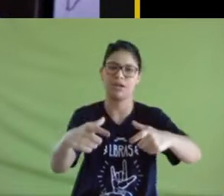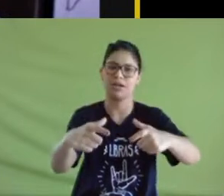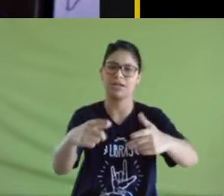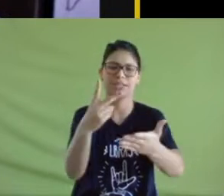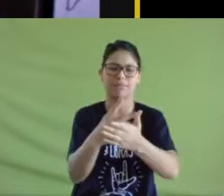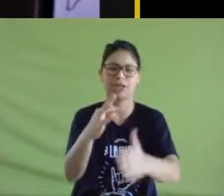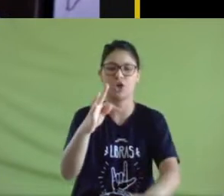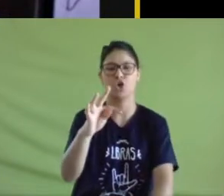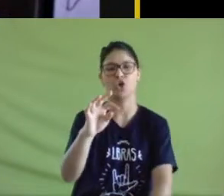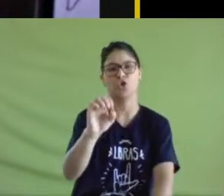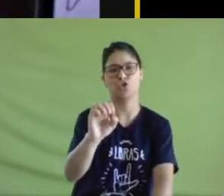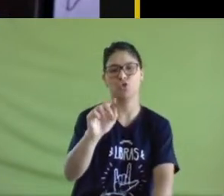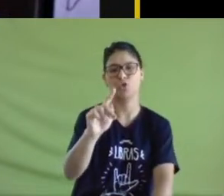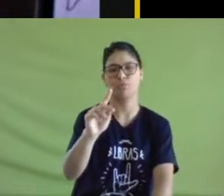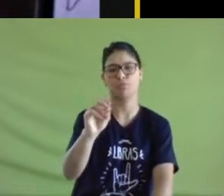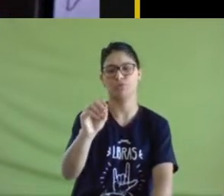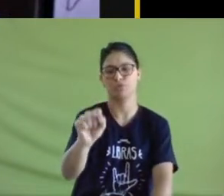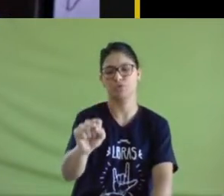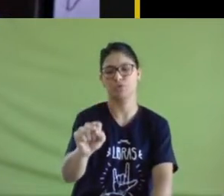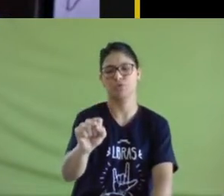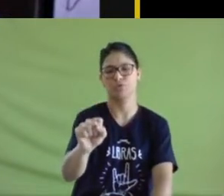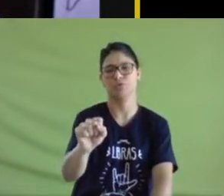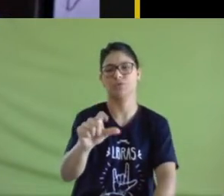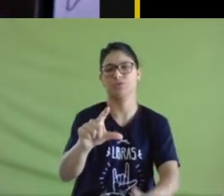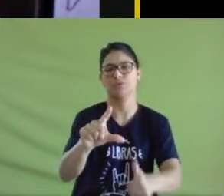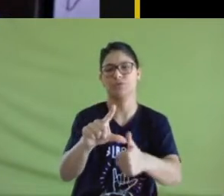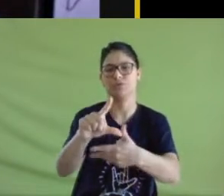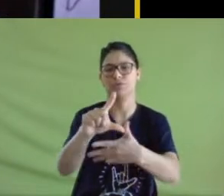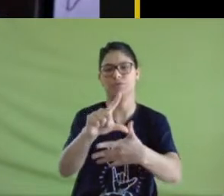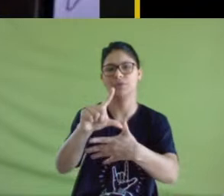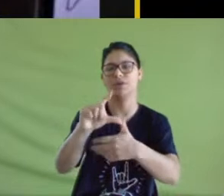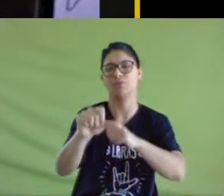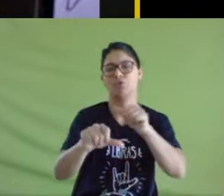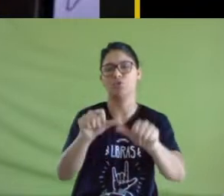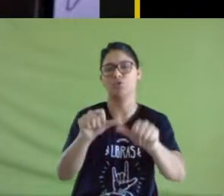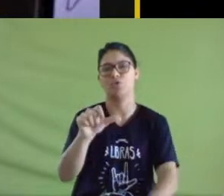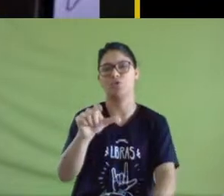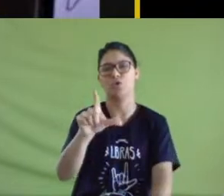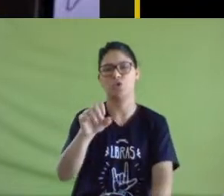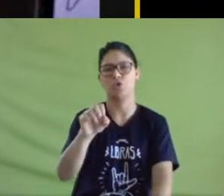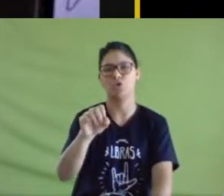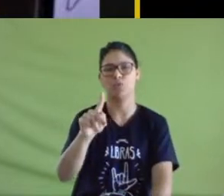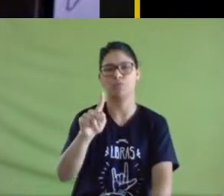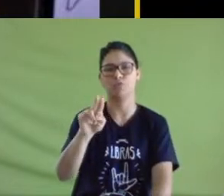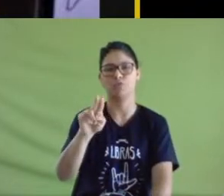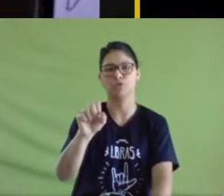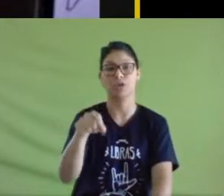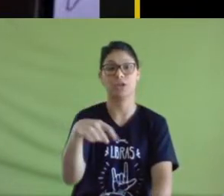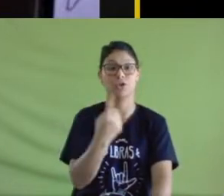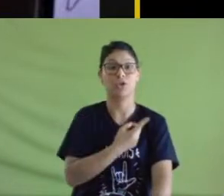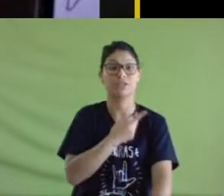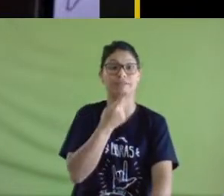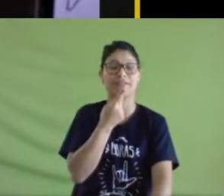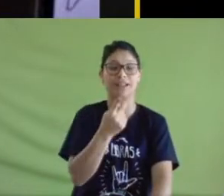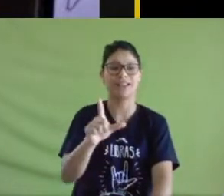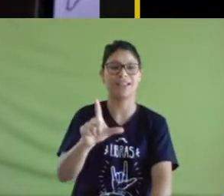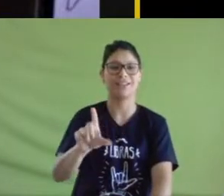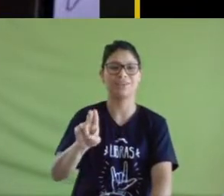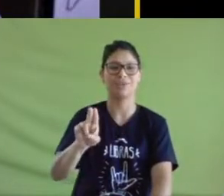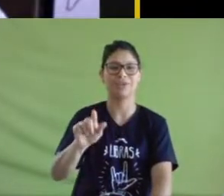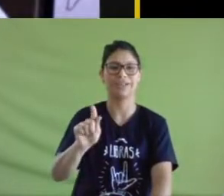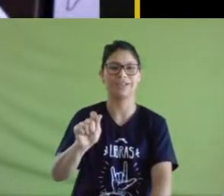topos, topos, que os latinos chamaram de locus, e nós chamamos de lugar. Agora, essa coisa